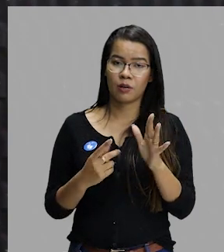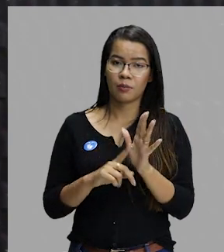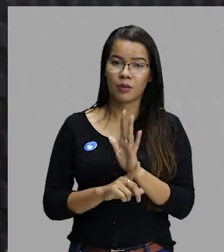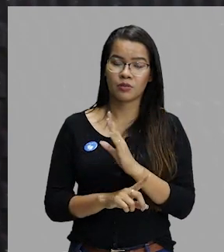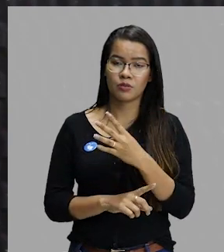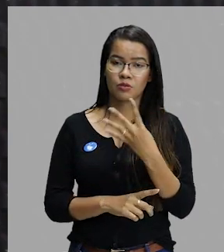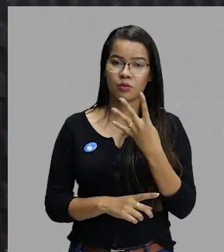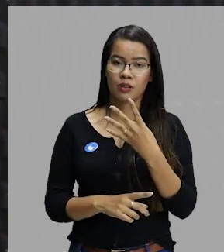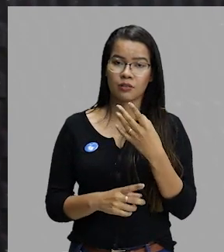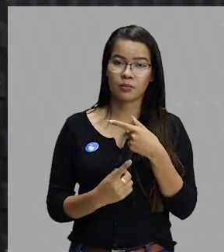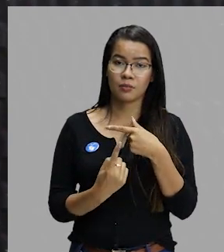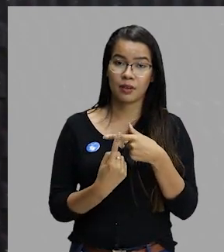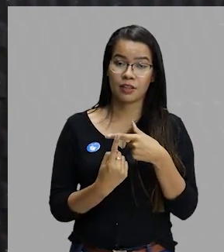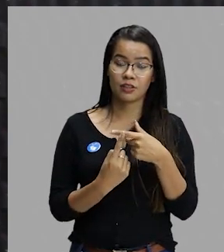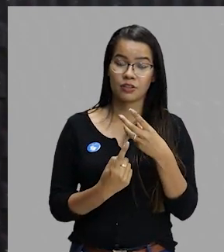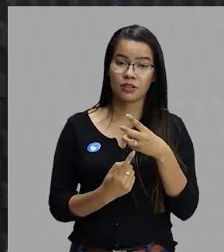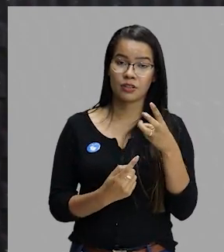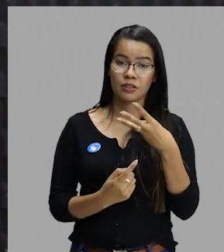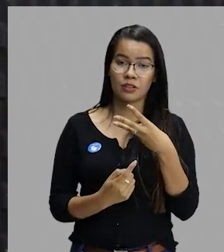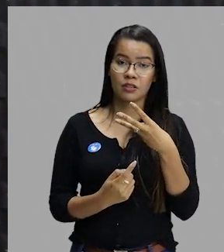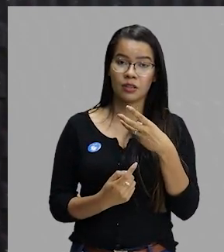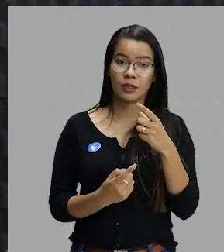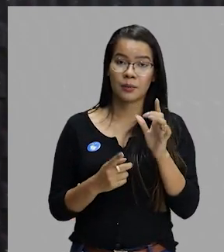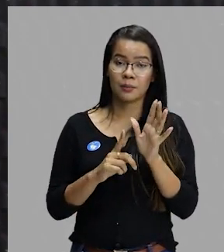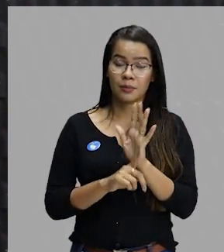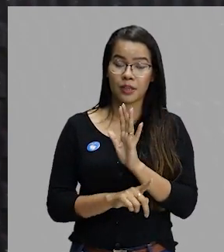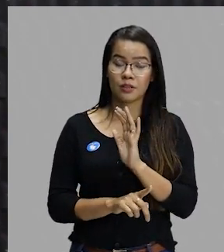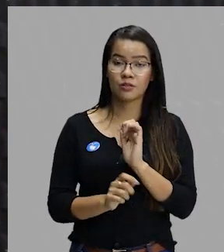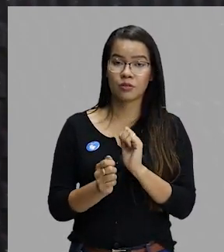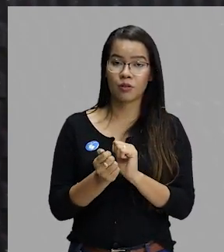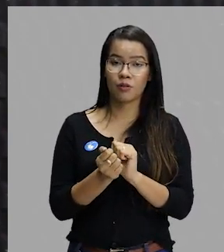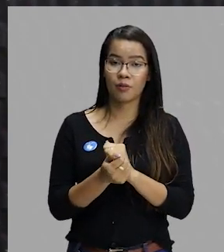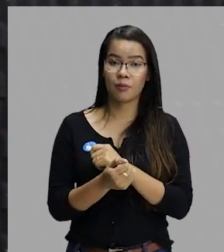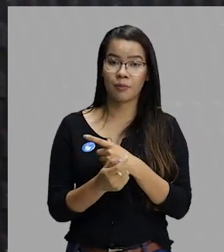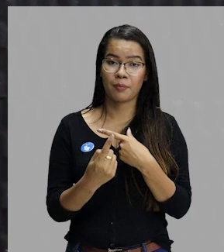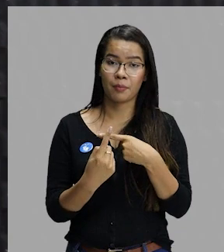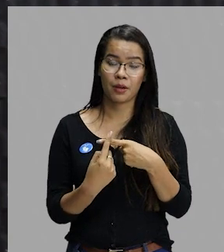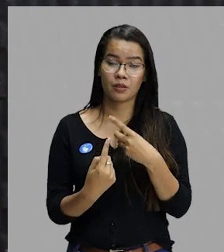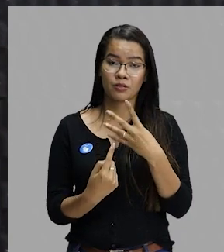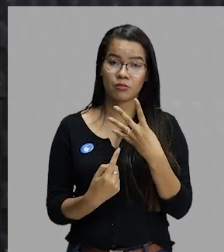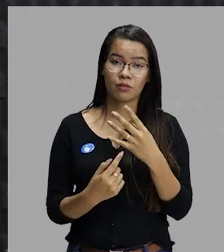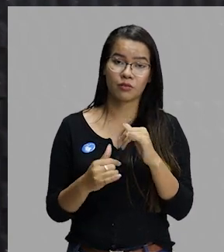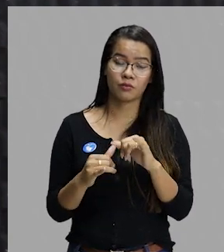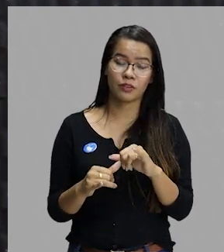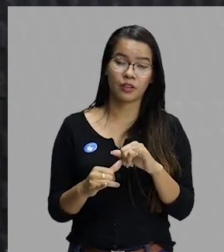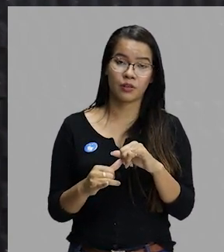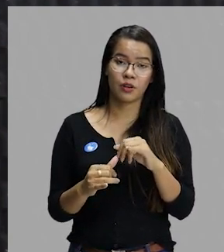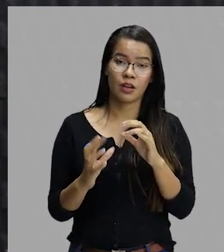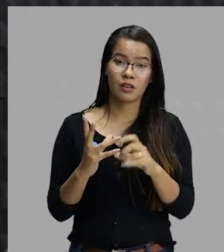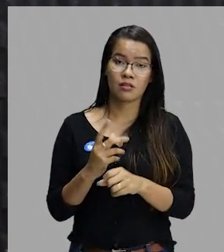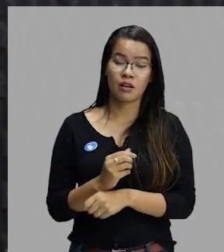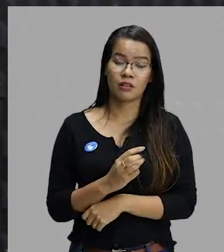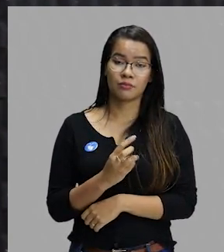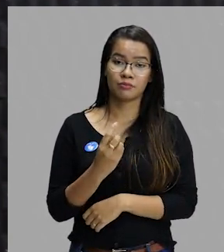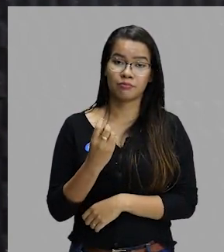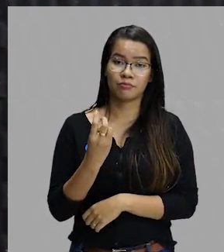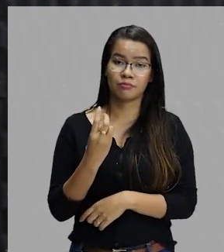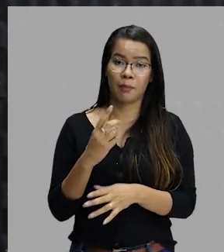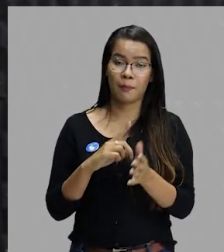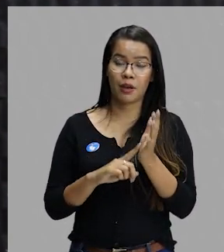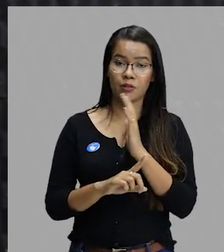menos 4 mais 3. Menos o mais 4, menos com mais dá menos, né? Fica menos 4 mais 3 dá menos 1.